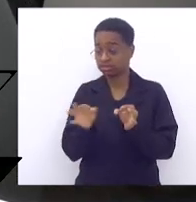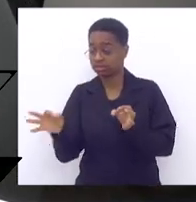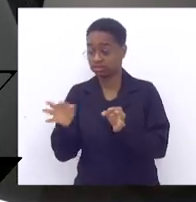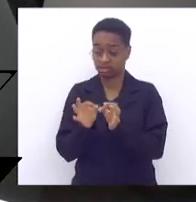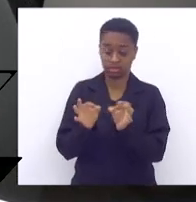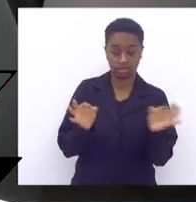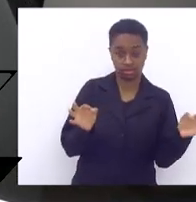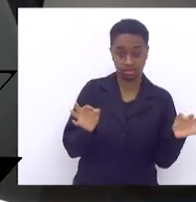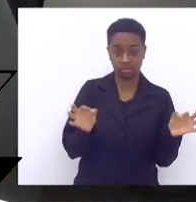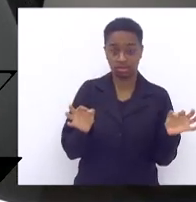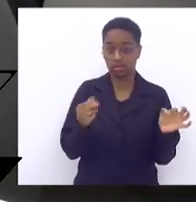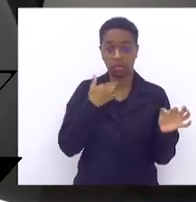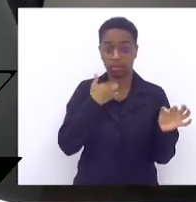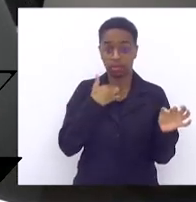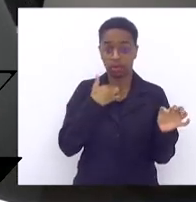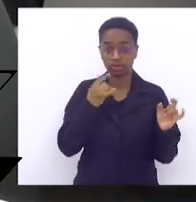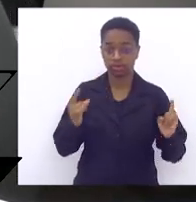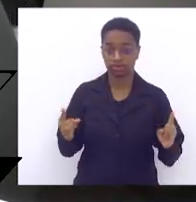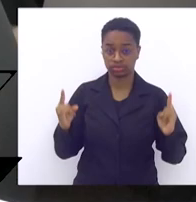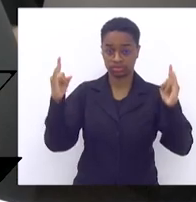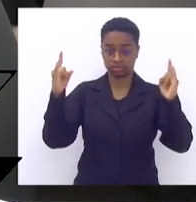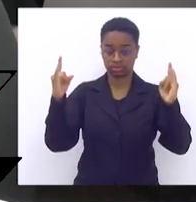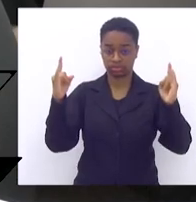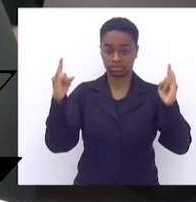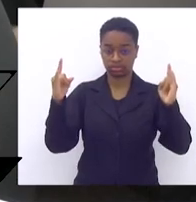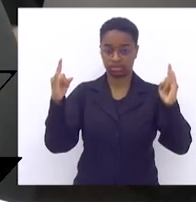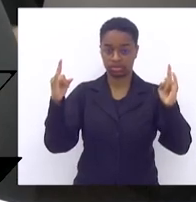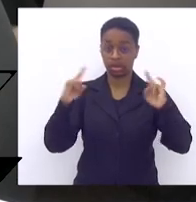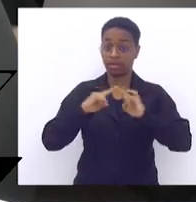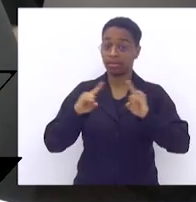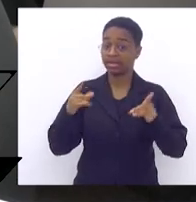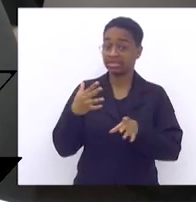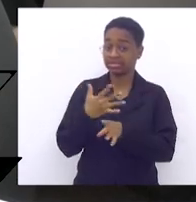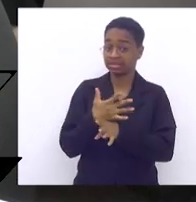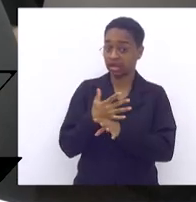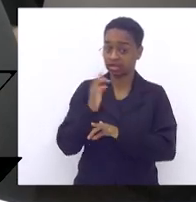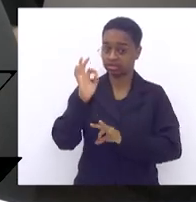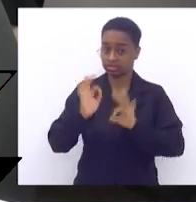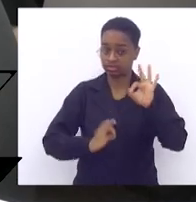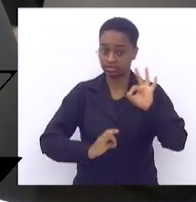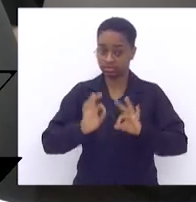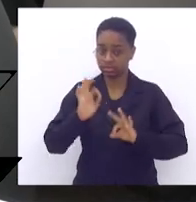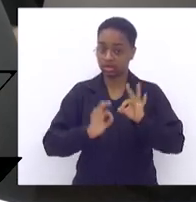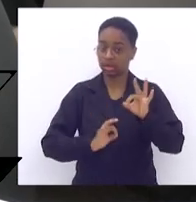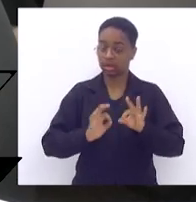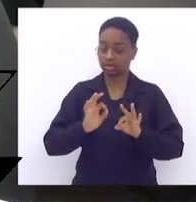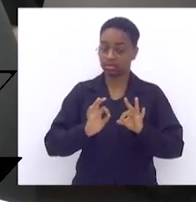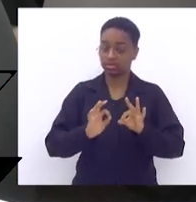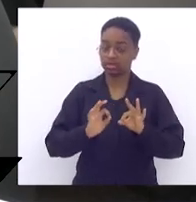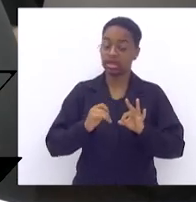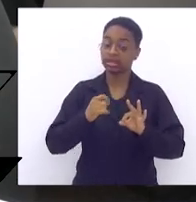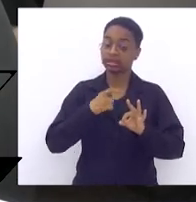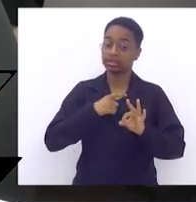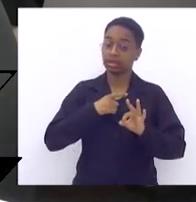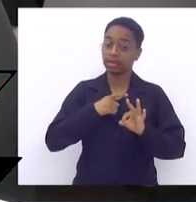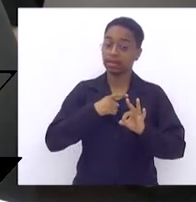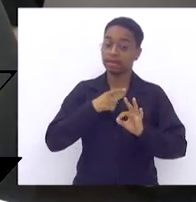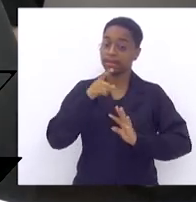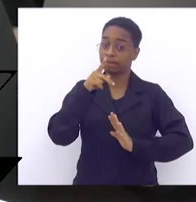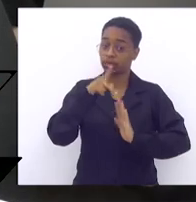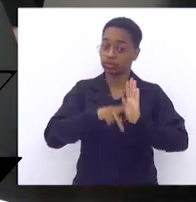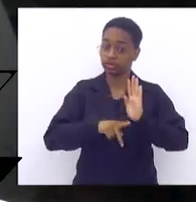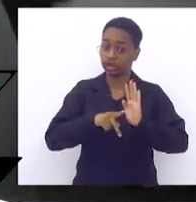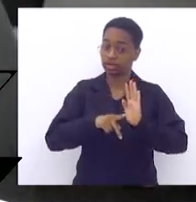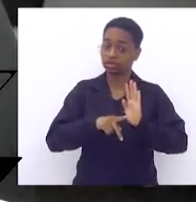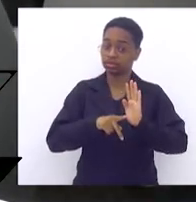não edificante. Ponto. Os municípios mais organizados e urbanos fazem os projetos de